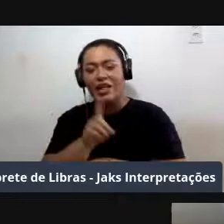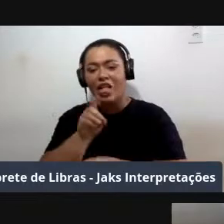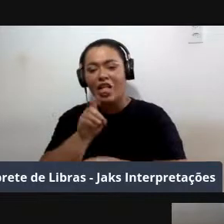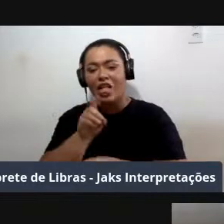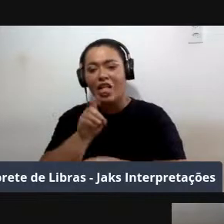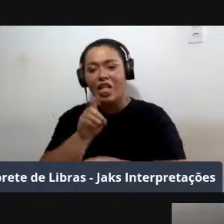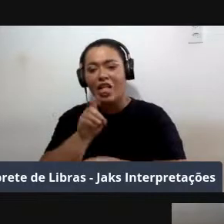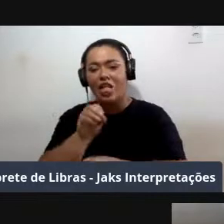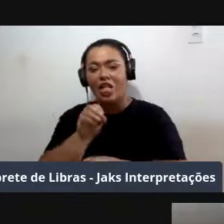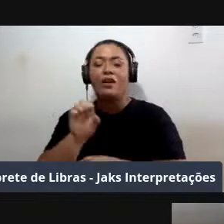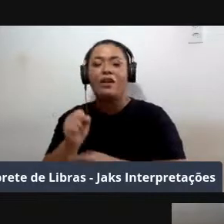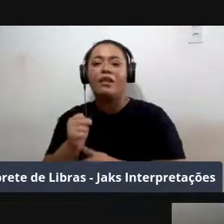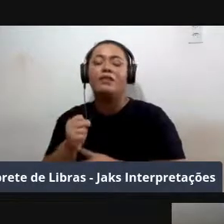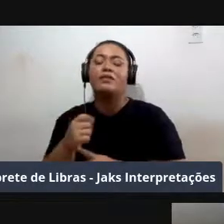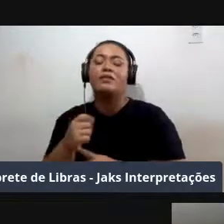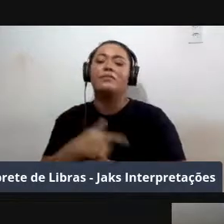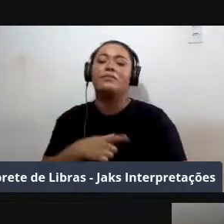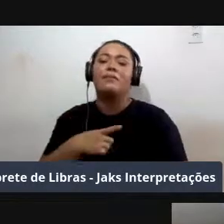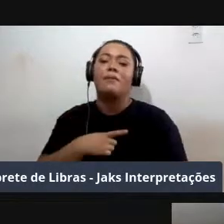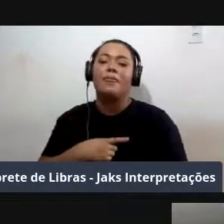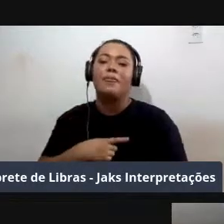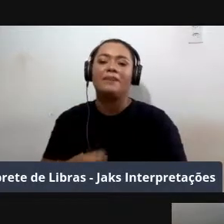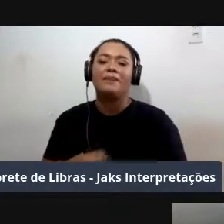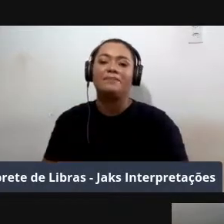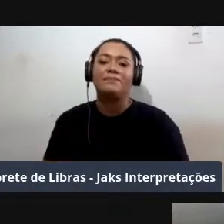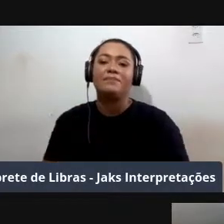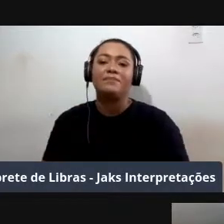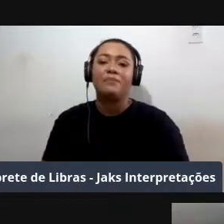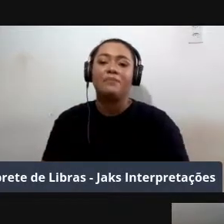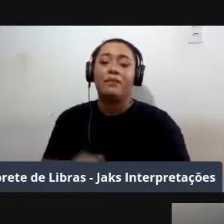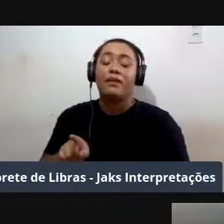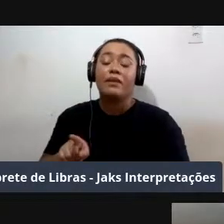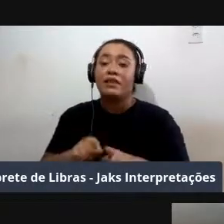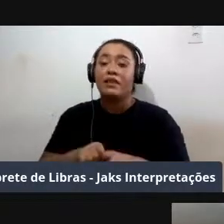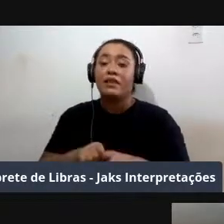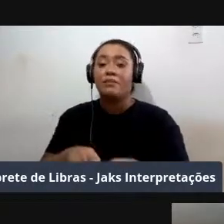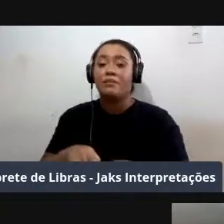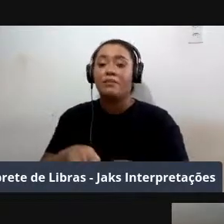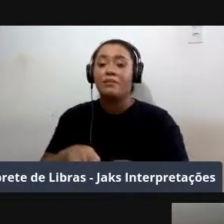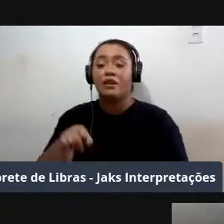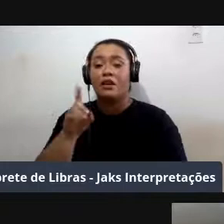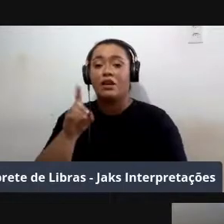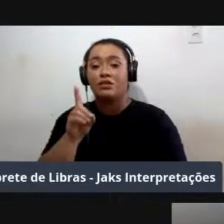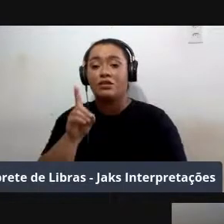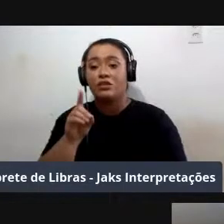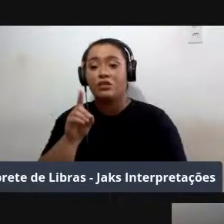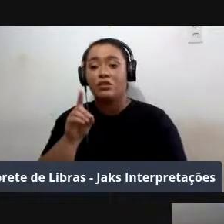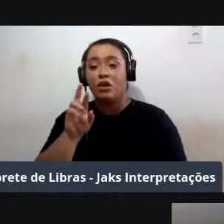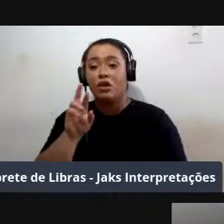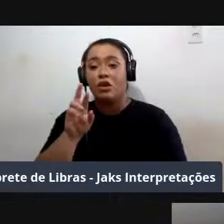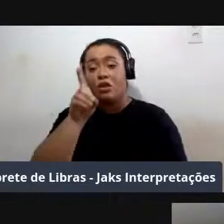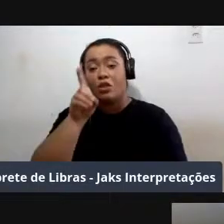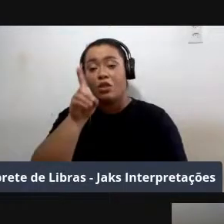Dora, da etnia Pancararu, aqui de Pernambuco, né? Ela falou um pouquinho sobre